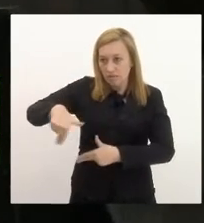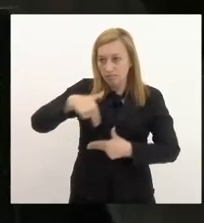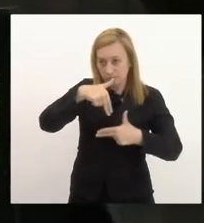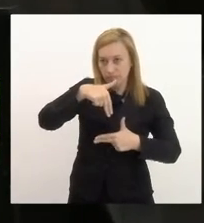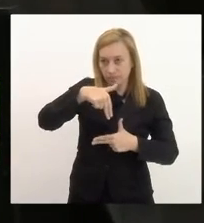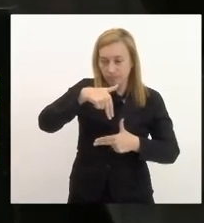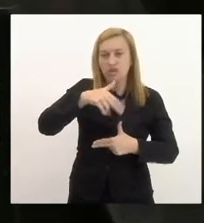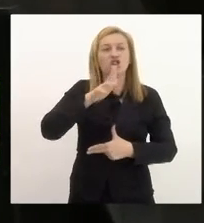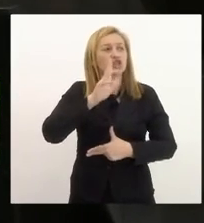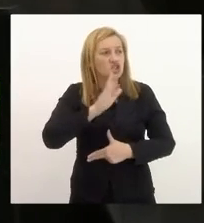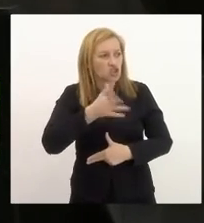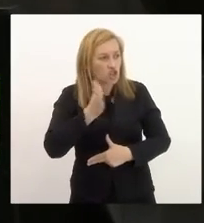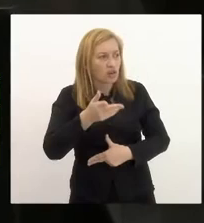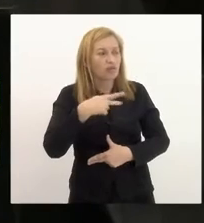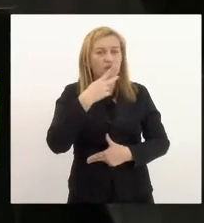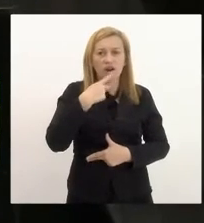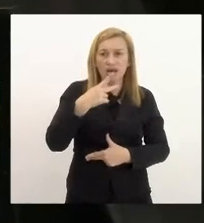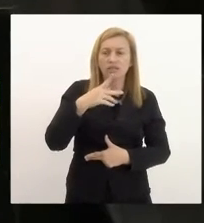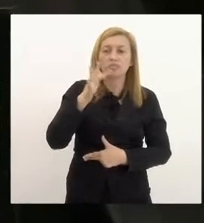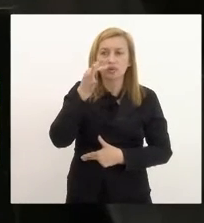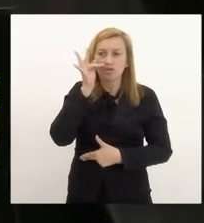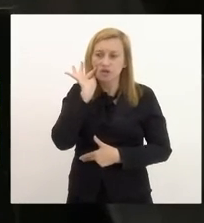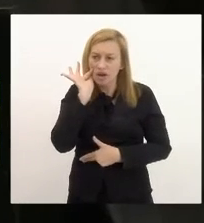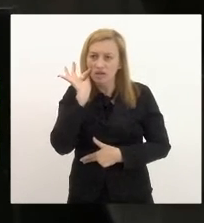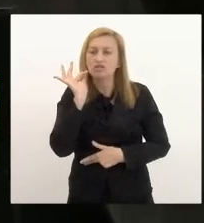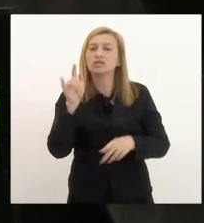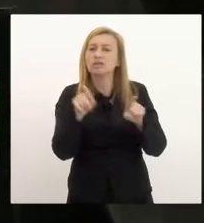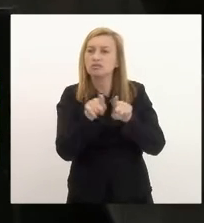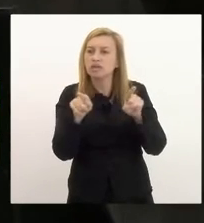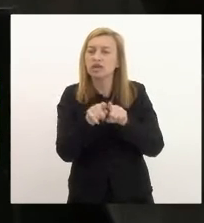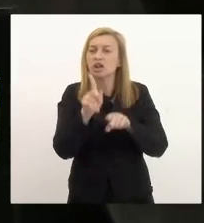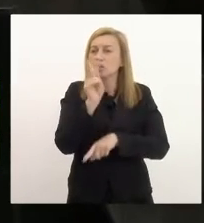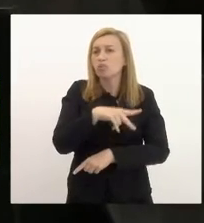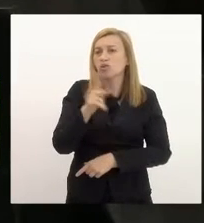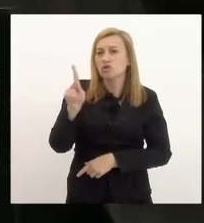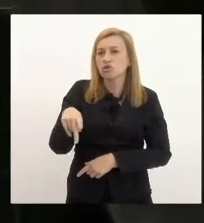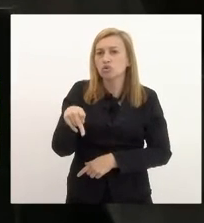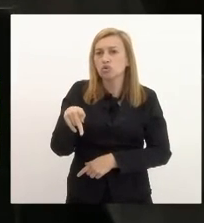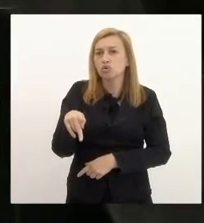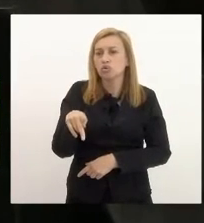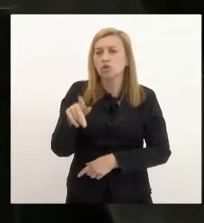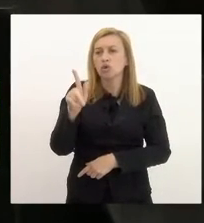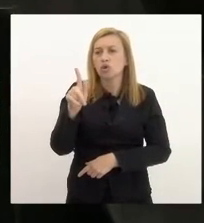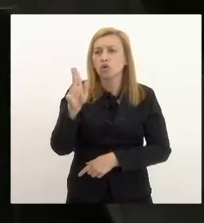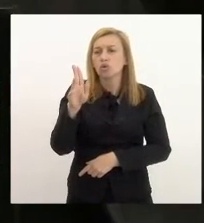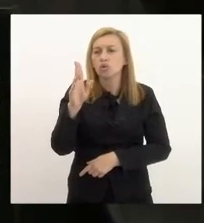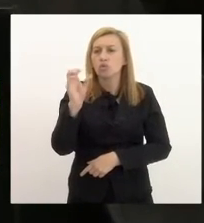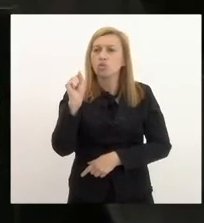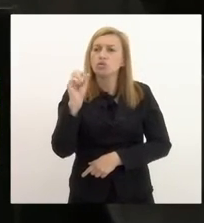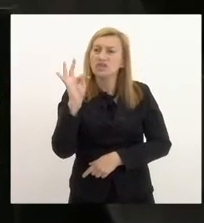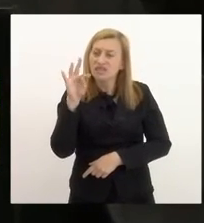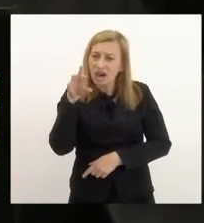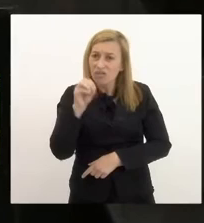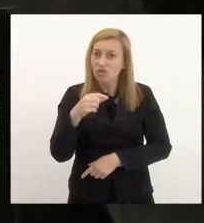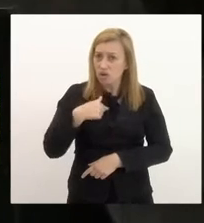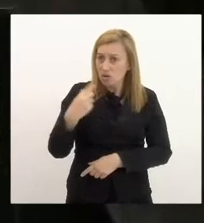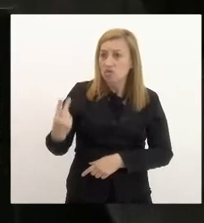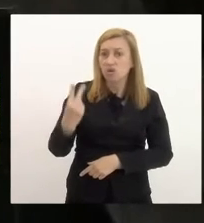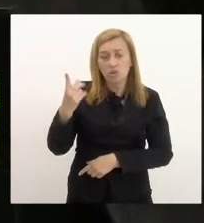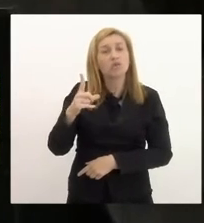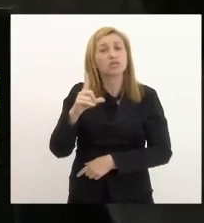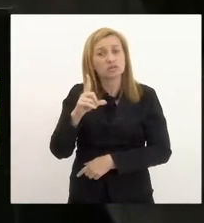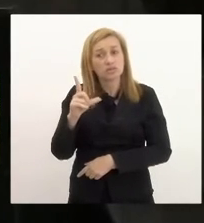e que e daqui pelo Flávio e pelo e pelo professor Gustavo eu dou maior valor